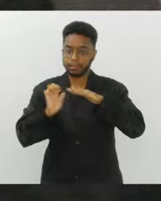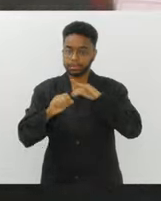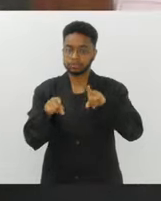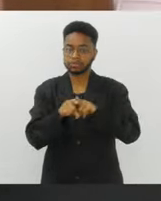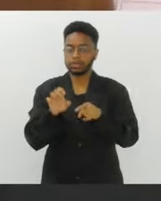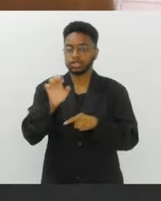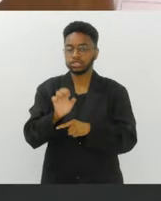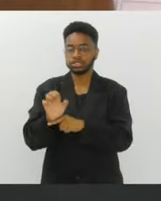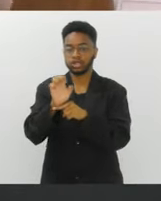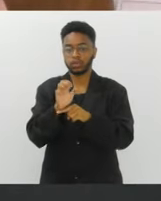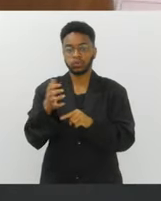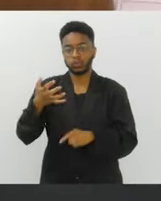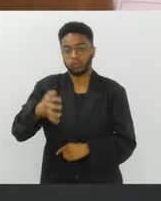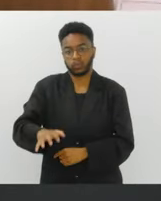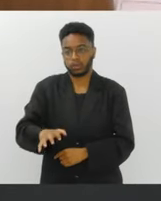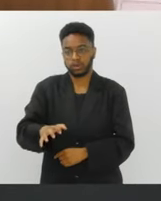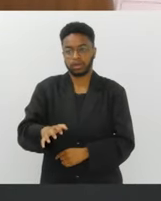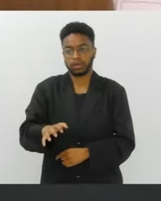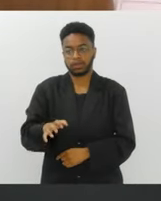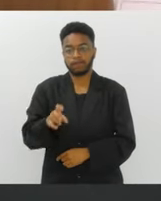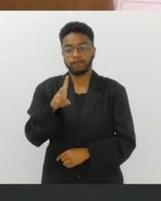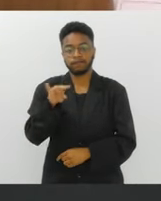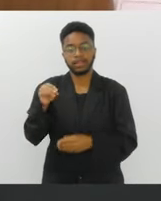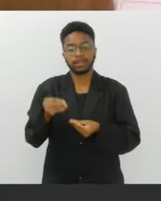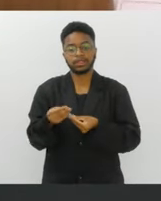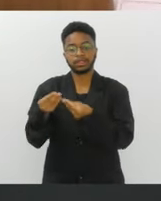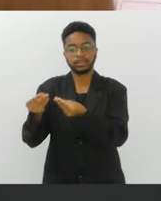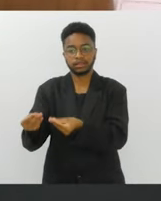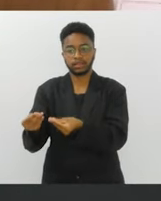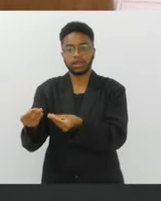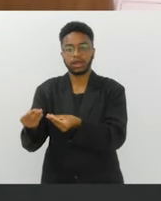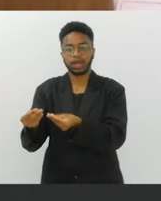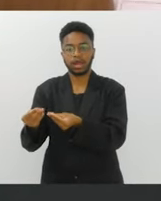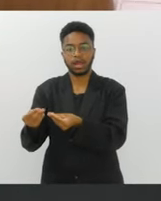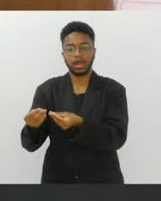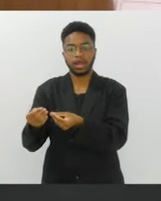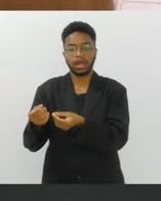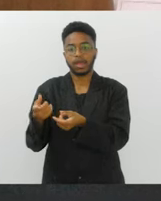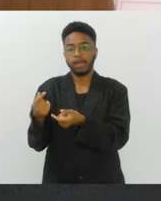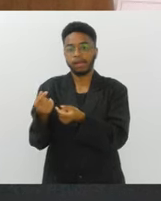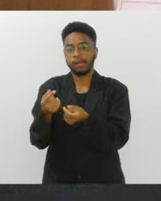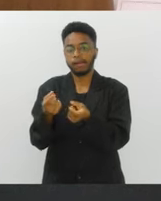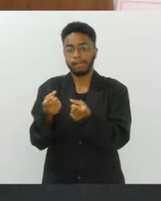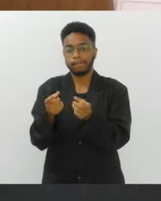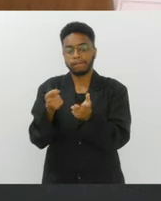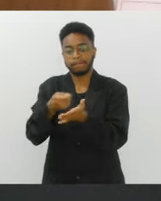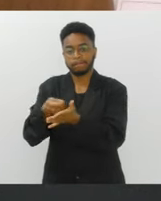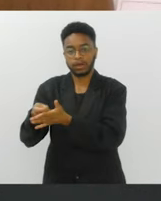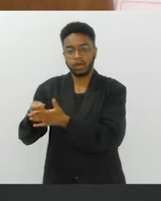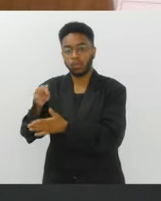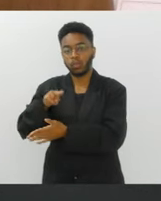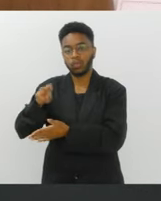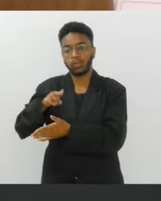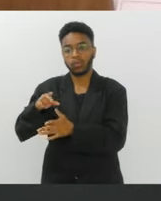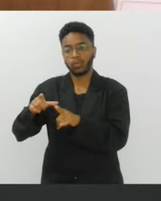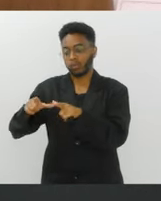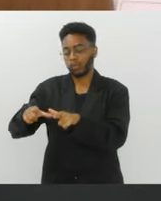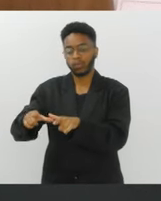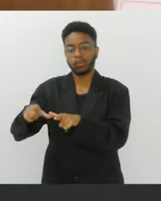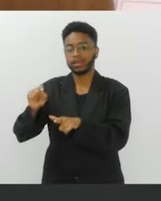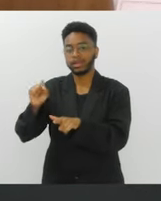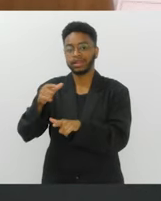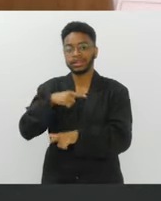quer, não vai entregar a bilheteria para um grupo, e essa bilheteria vai usar máquina, isso é,